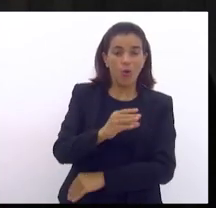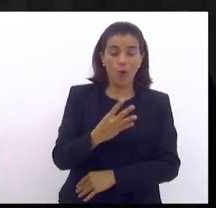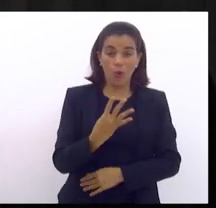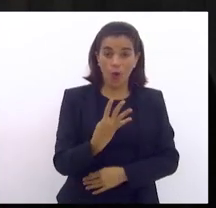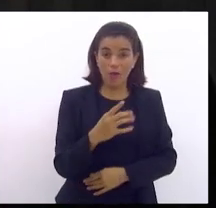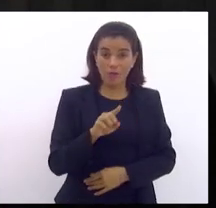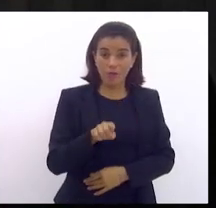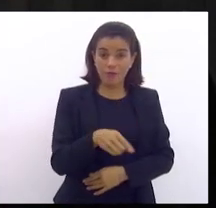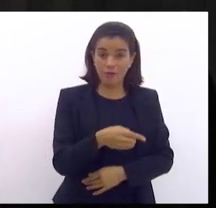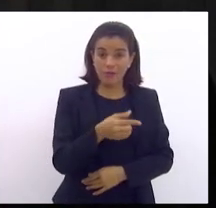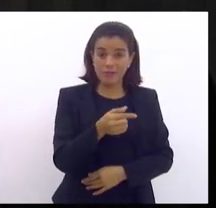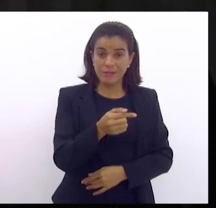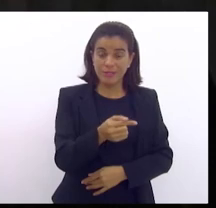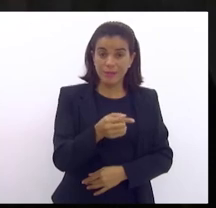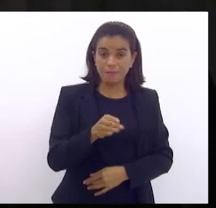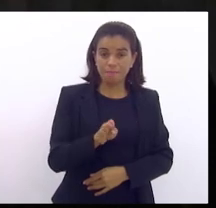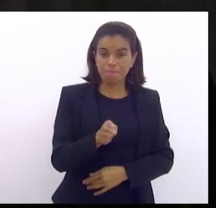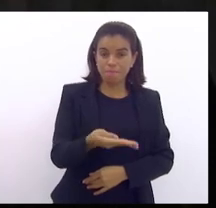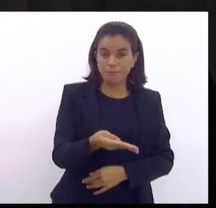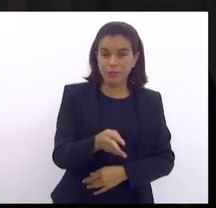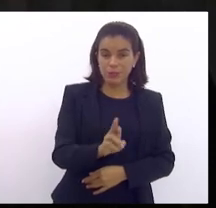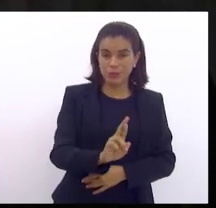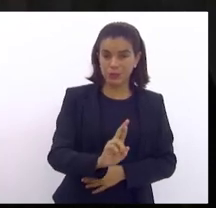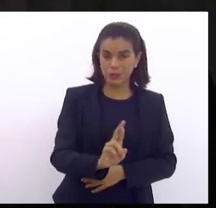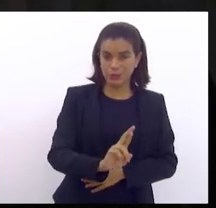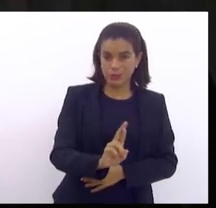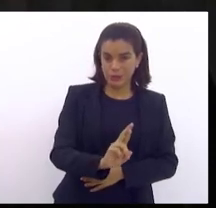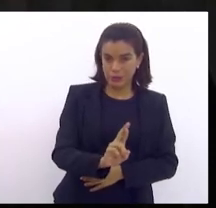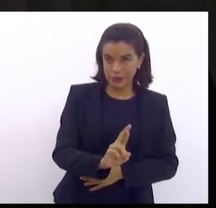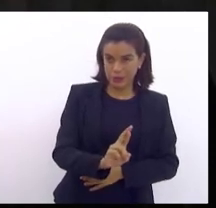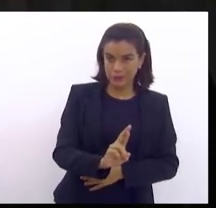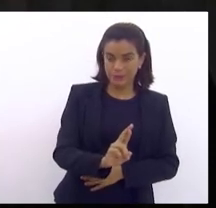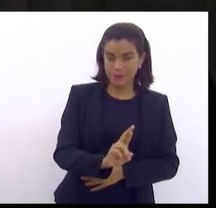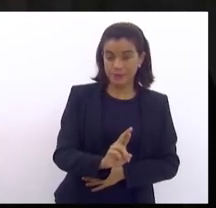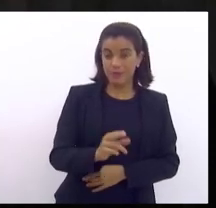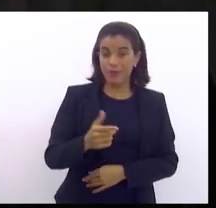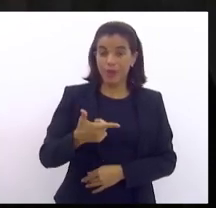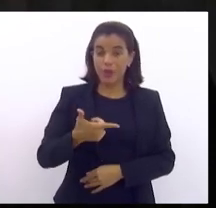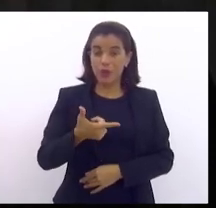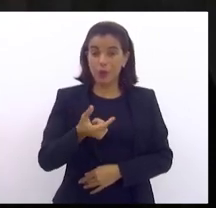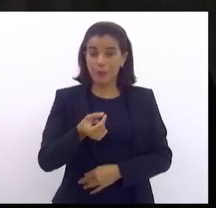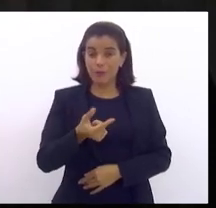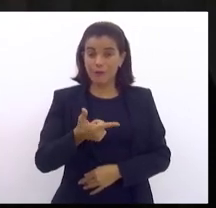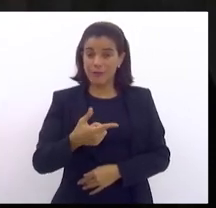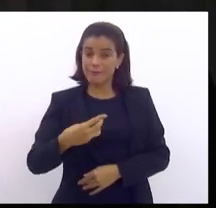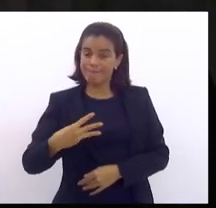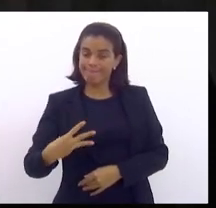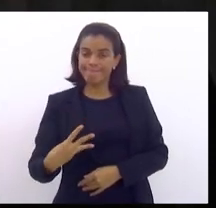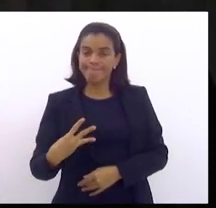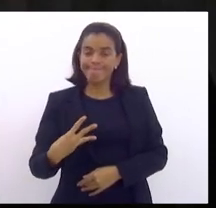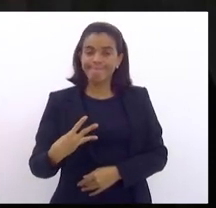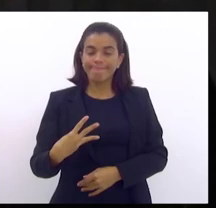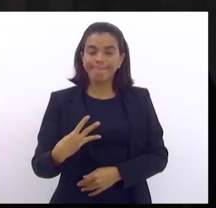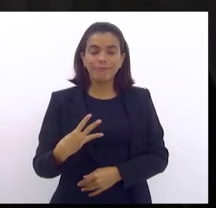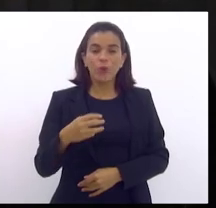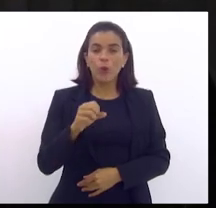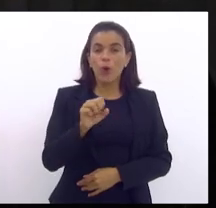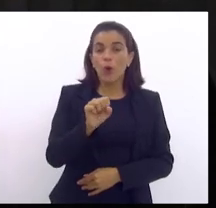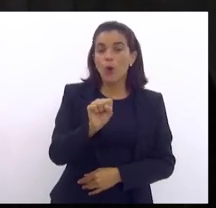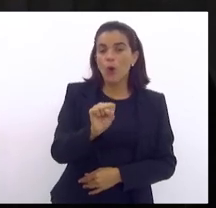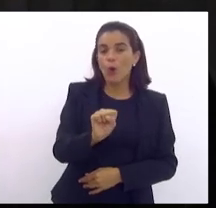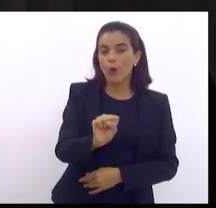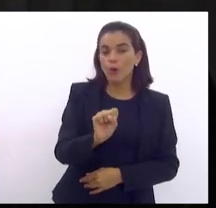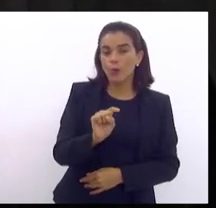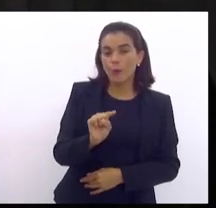4,7 bilhões de reais e, em 2023, 8,5